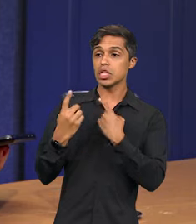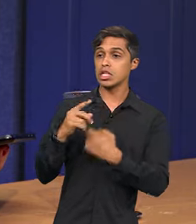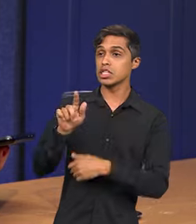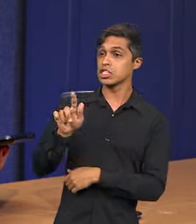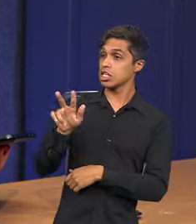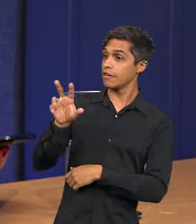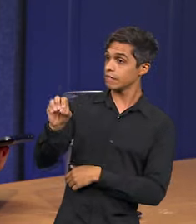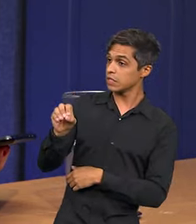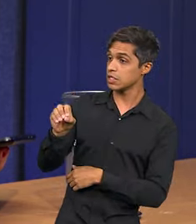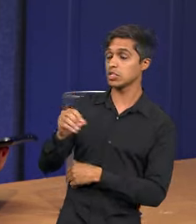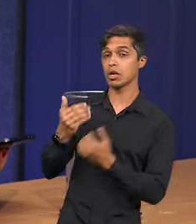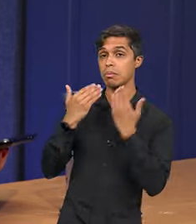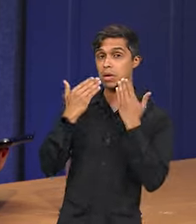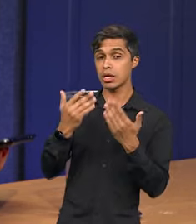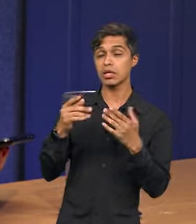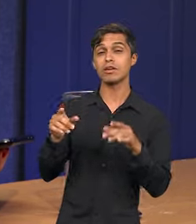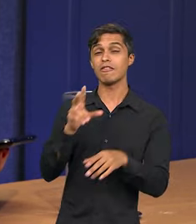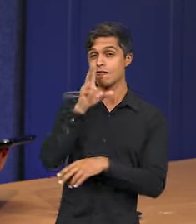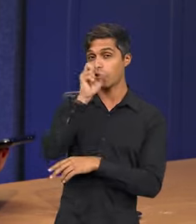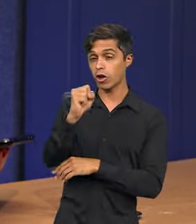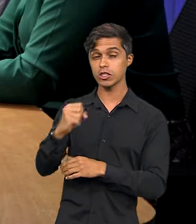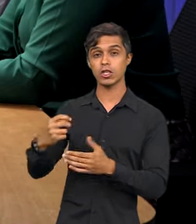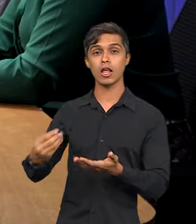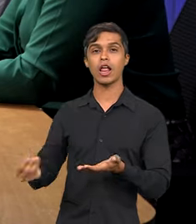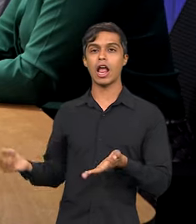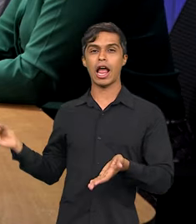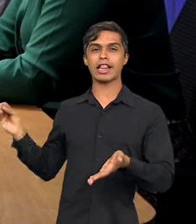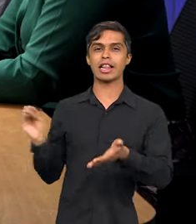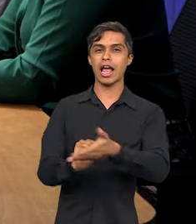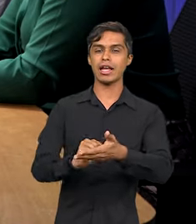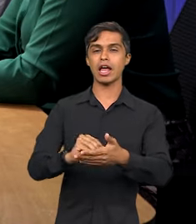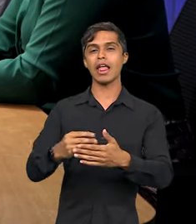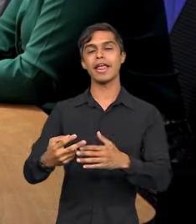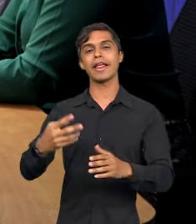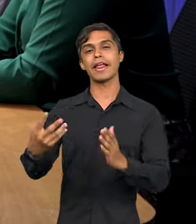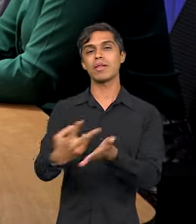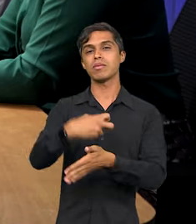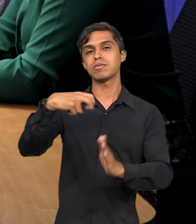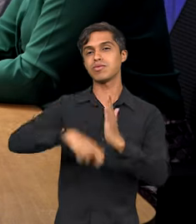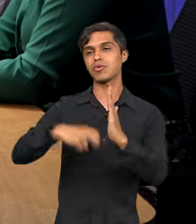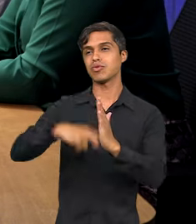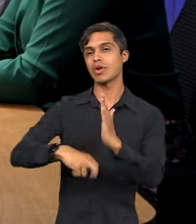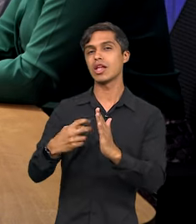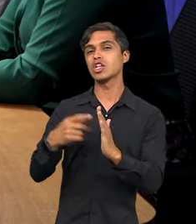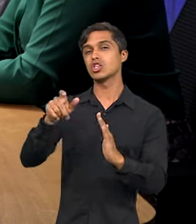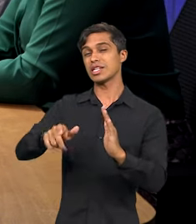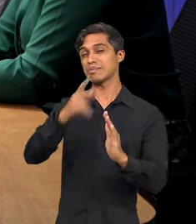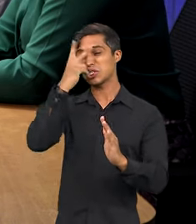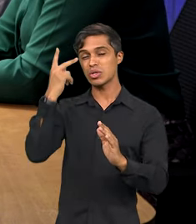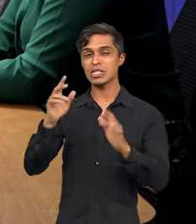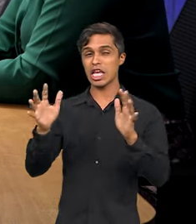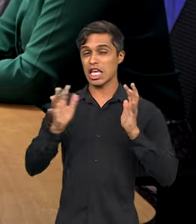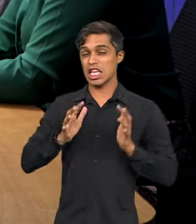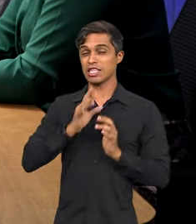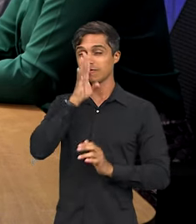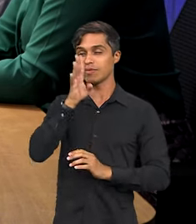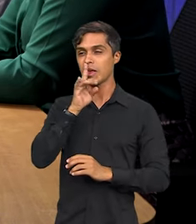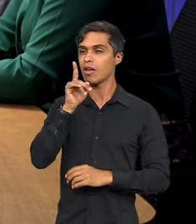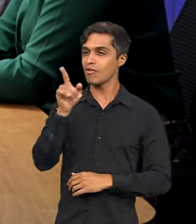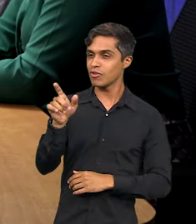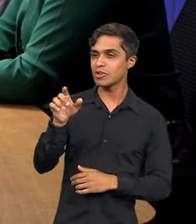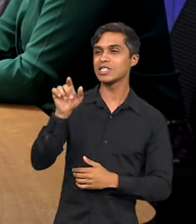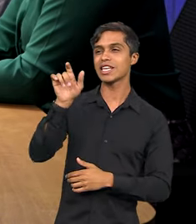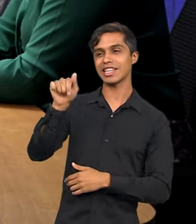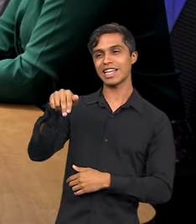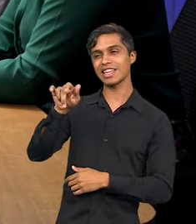G20 surgiu muito fortemente a taxação de superricos n Ali você é economista tem acompanhado bastante esse